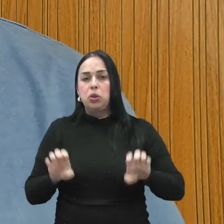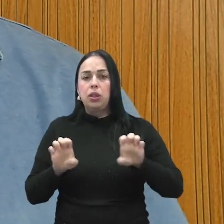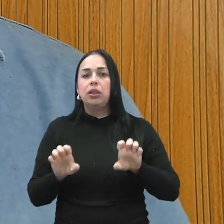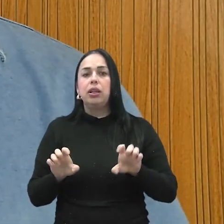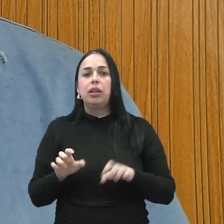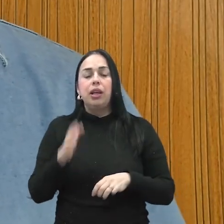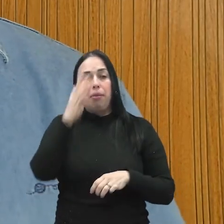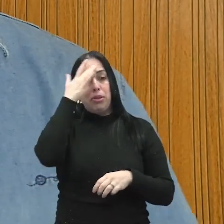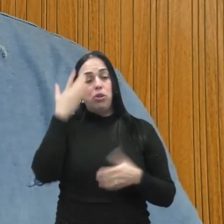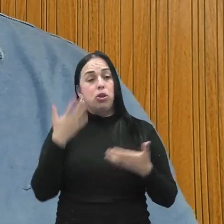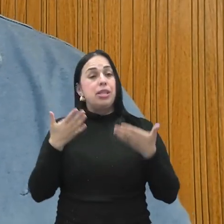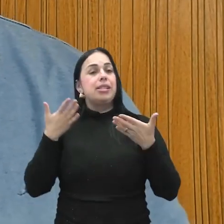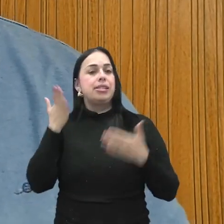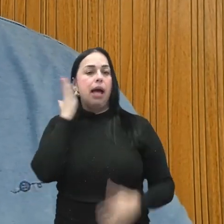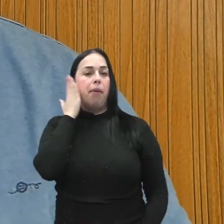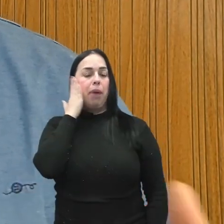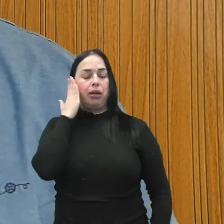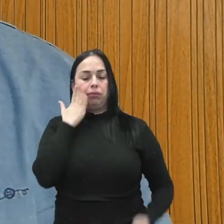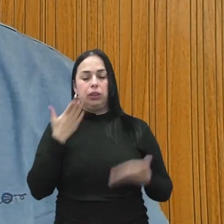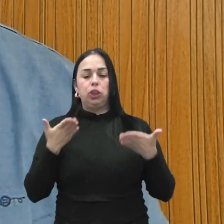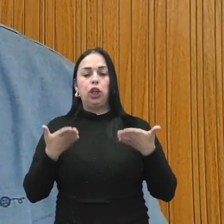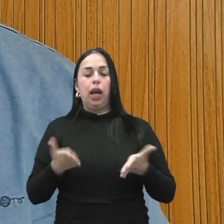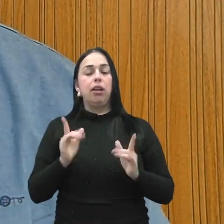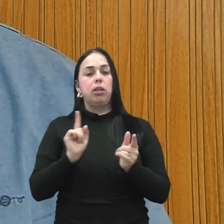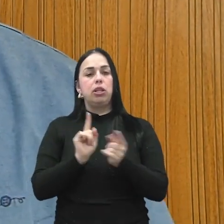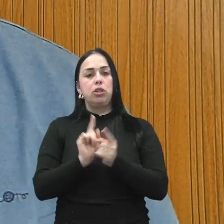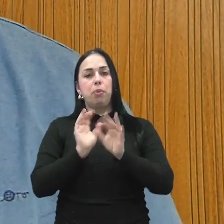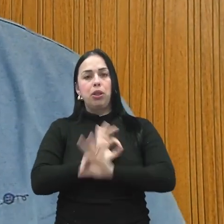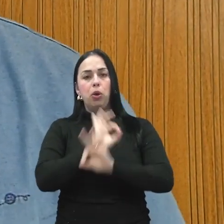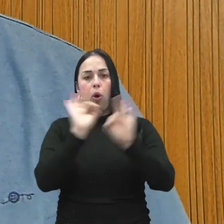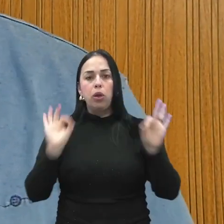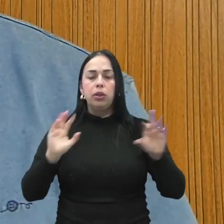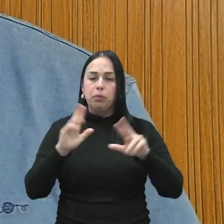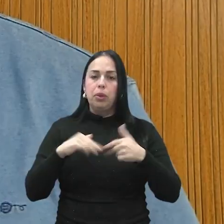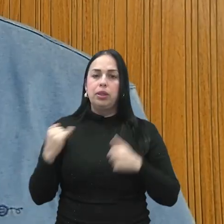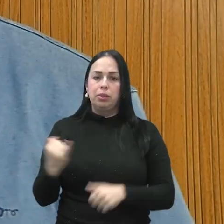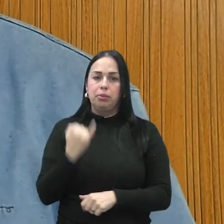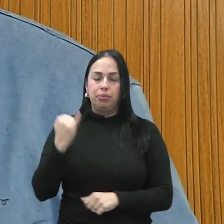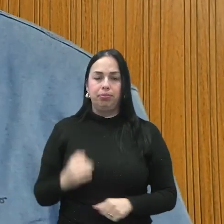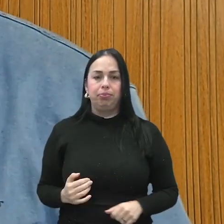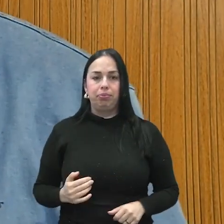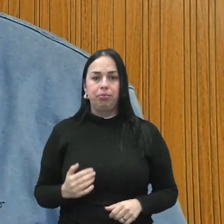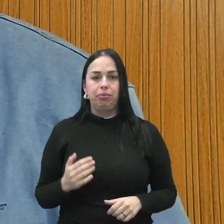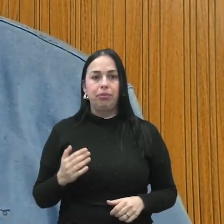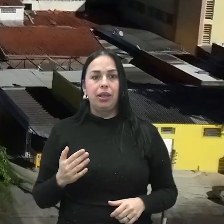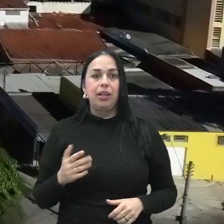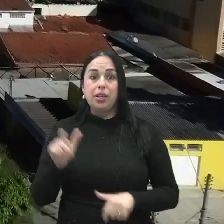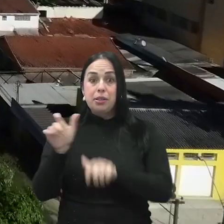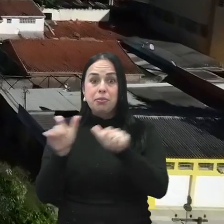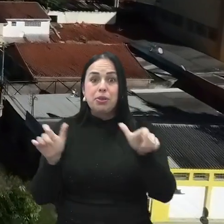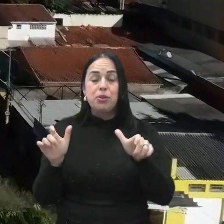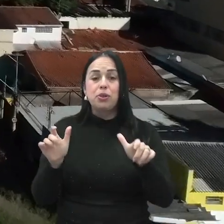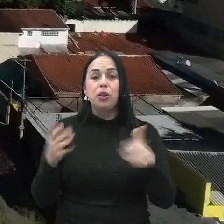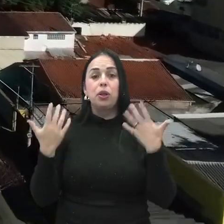e que a população sabe que vai chegar lá e vai ser bem atendida, isso é de grande importância. Quem comemora a chegada